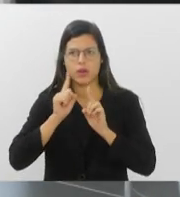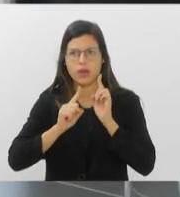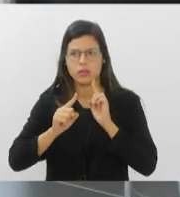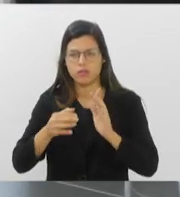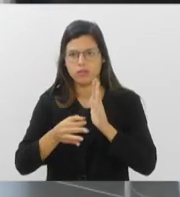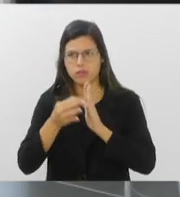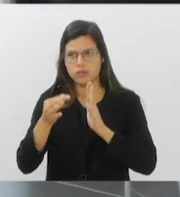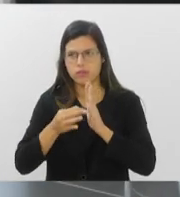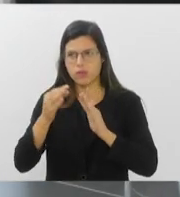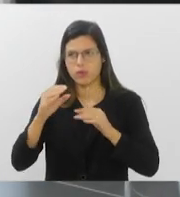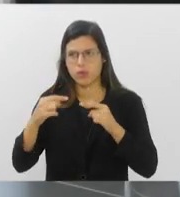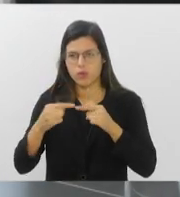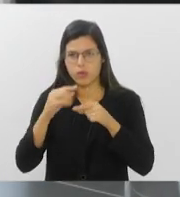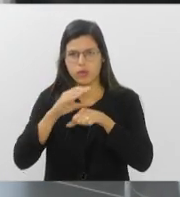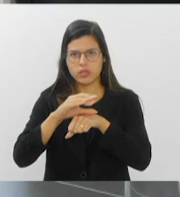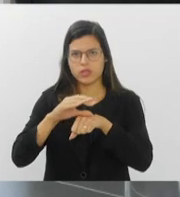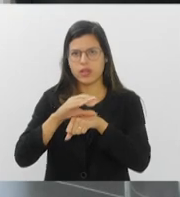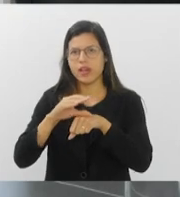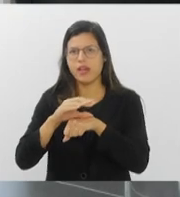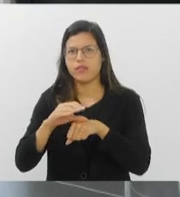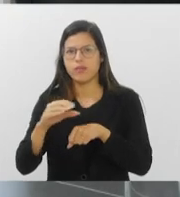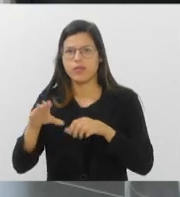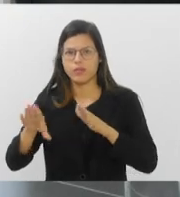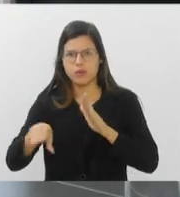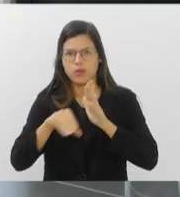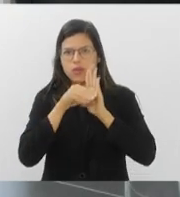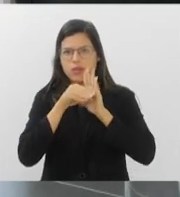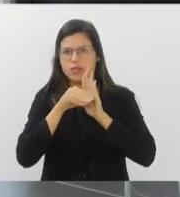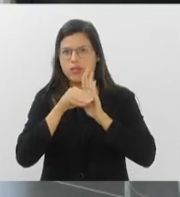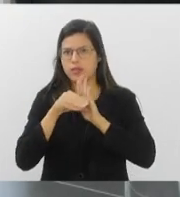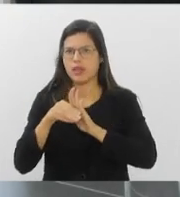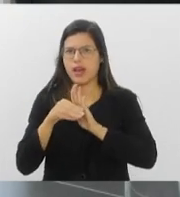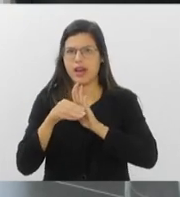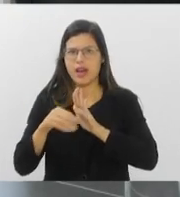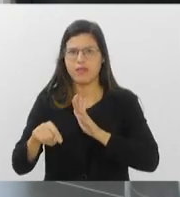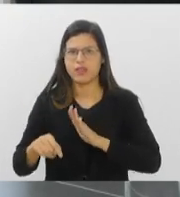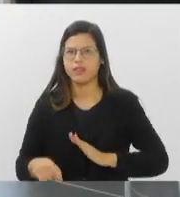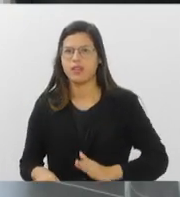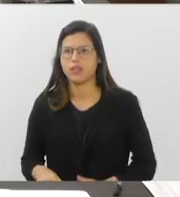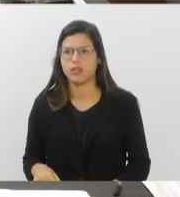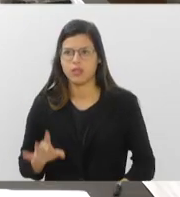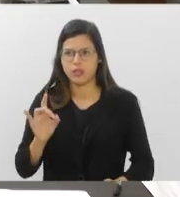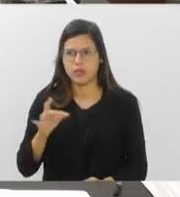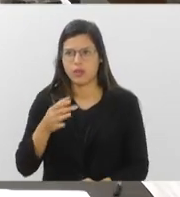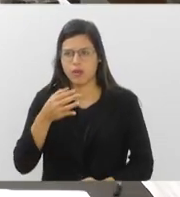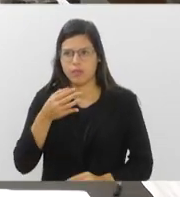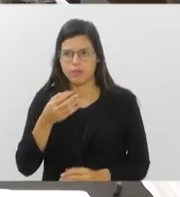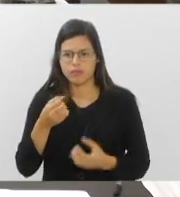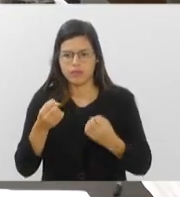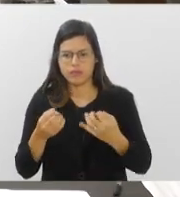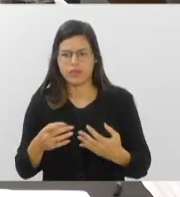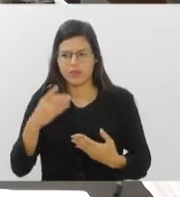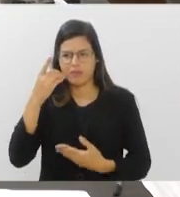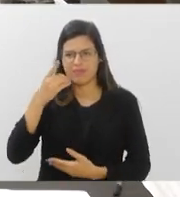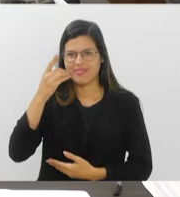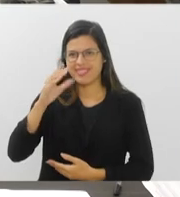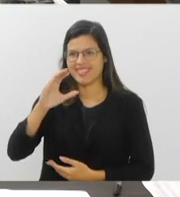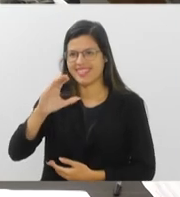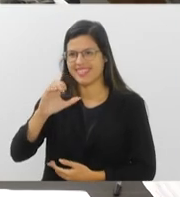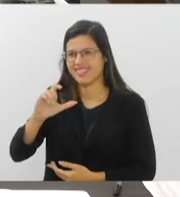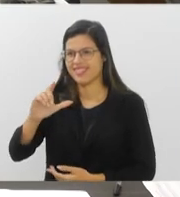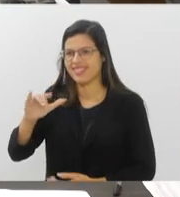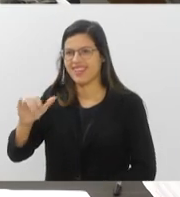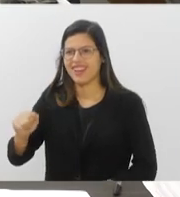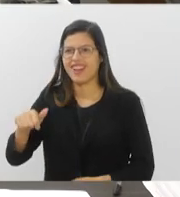pela constitucionalidade com emendas. Em discussão. Só para explicar, a jovem deputada Célia, que a Maísa foi uma